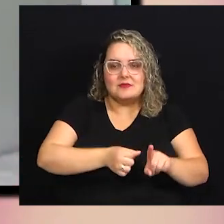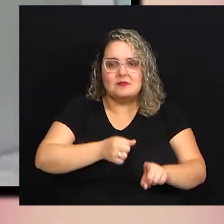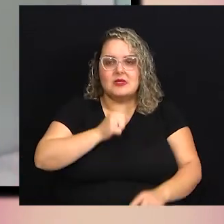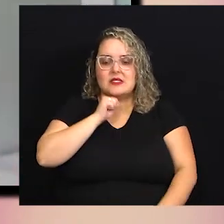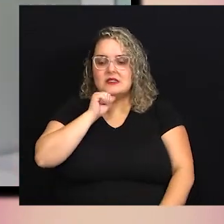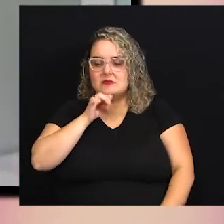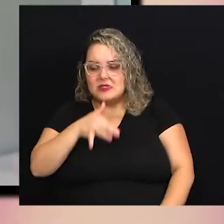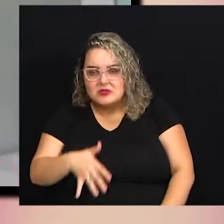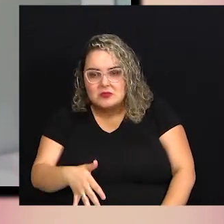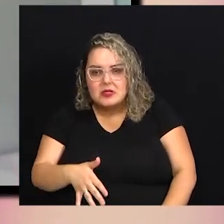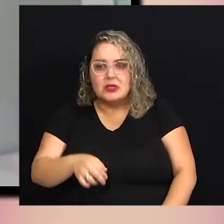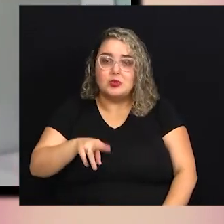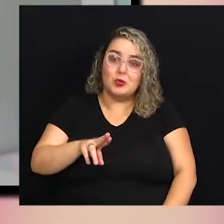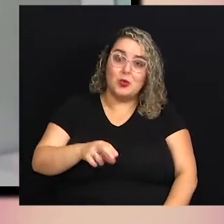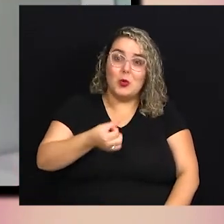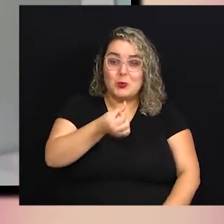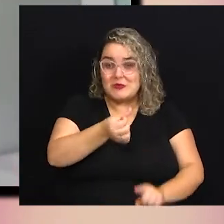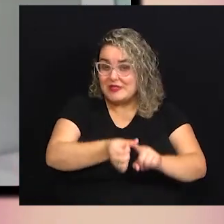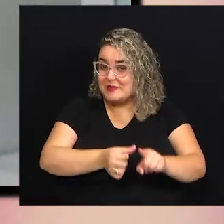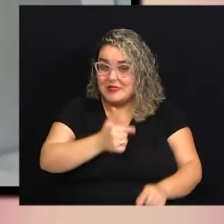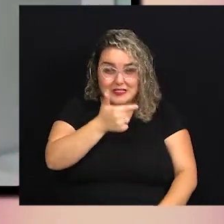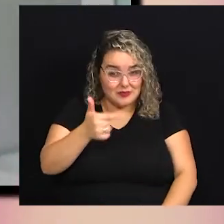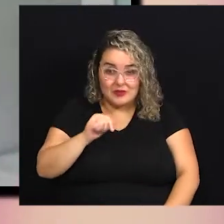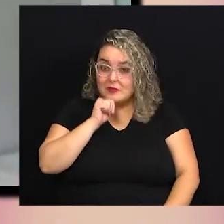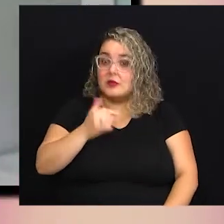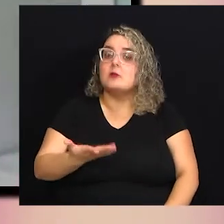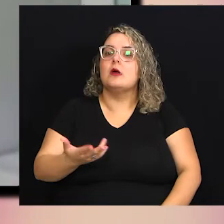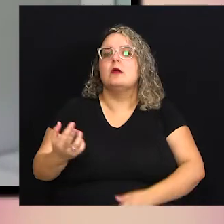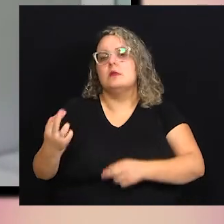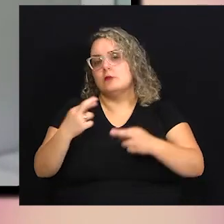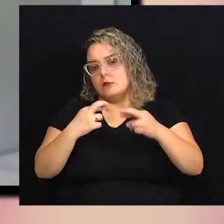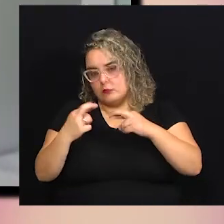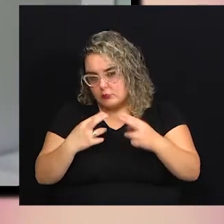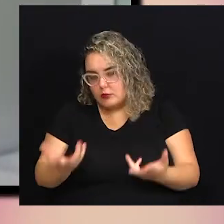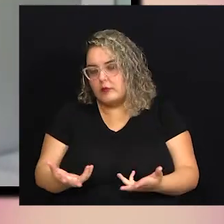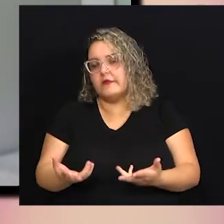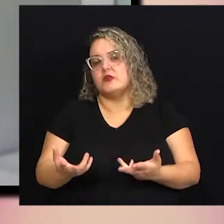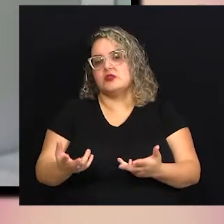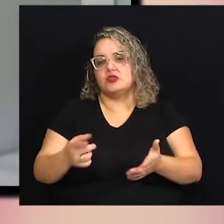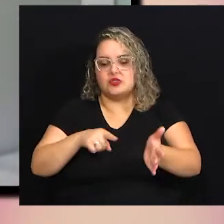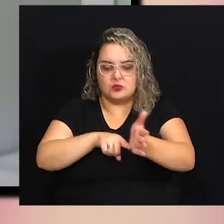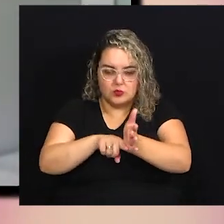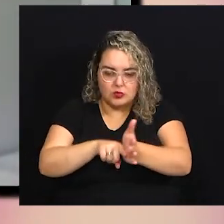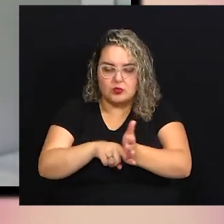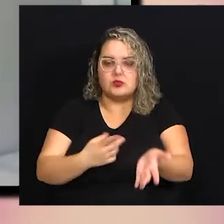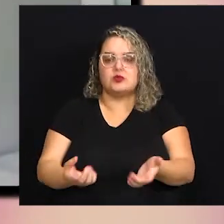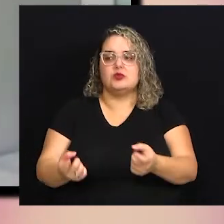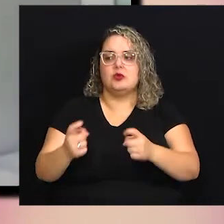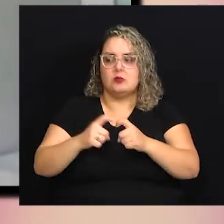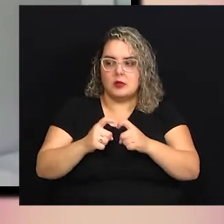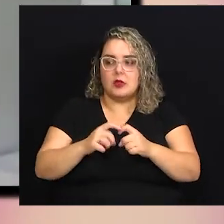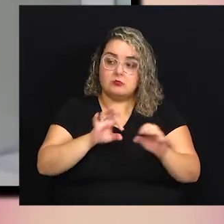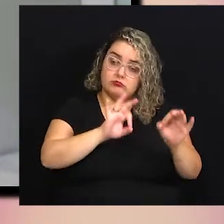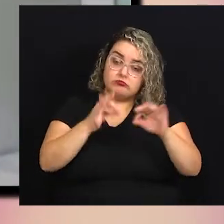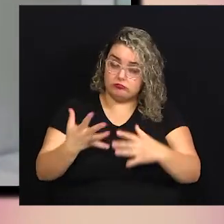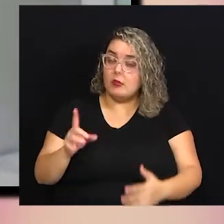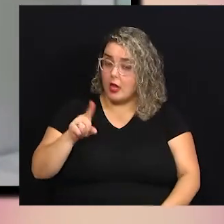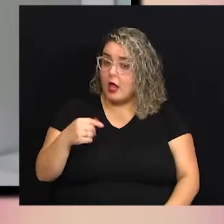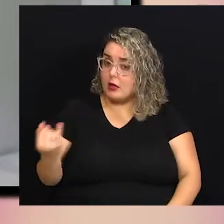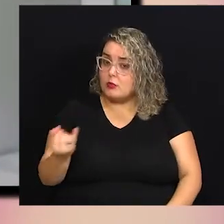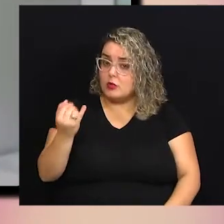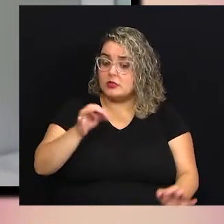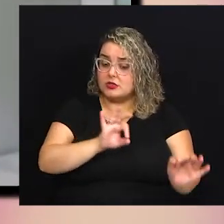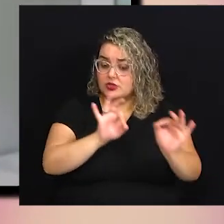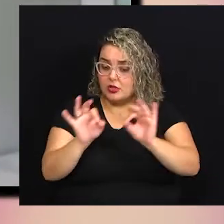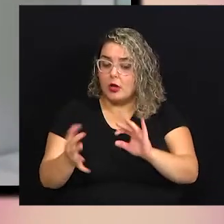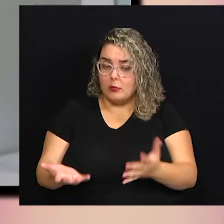meses, 8 meses sem menstruar, também deve procurar o médico, fazer uma avaliação, né? Muitas vezes a gente vai só acompanhar, mas é importante